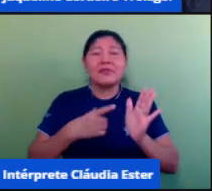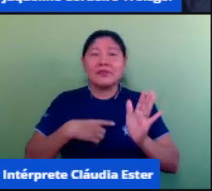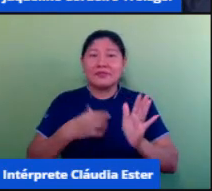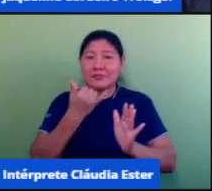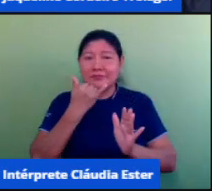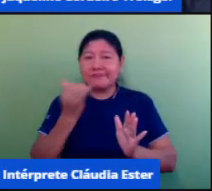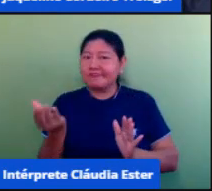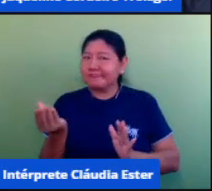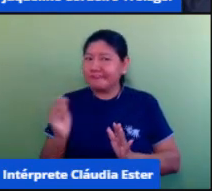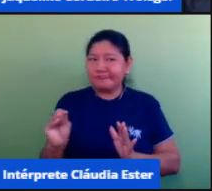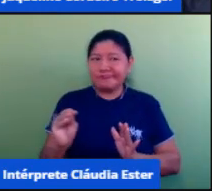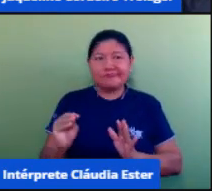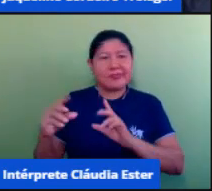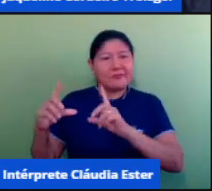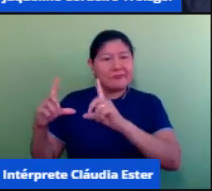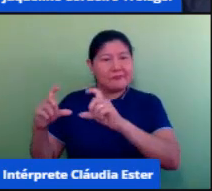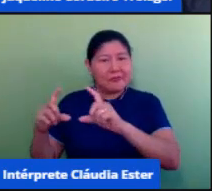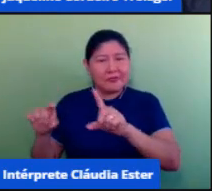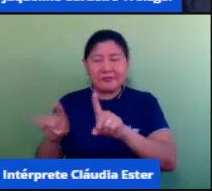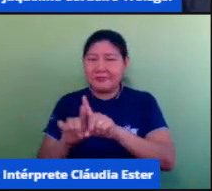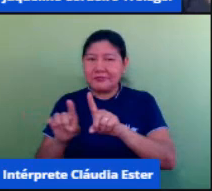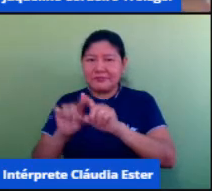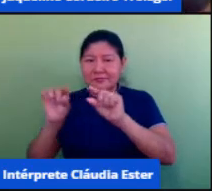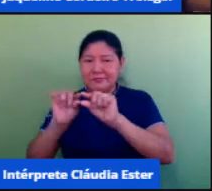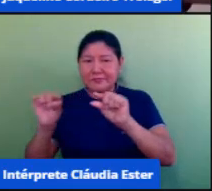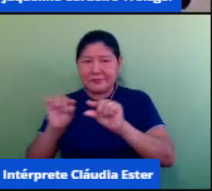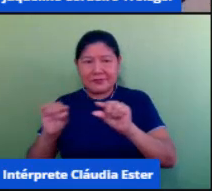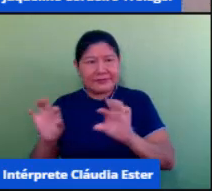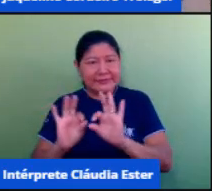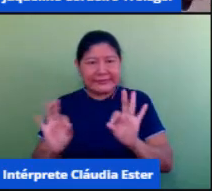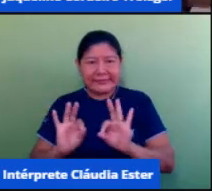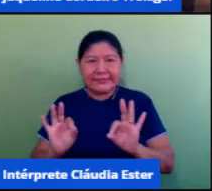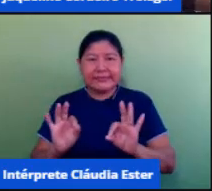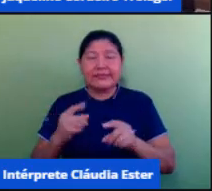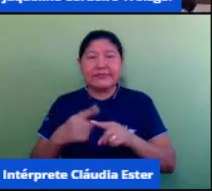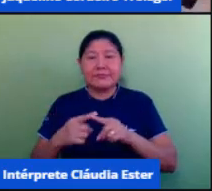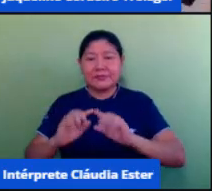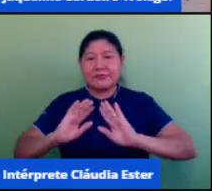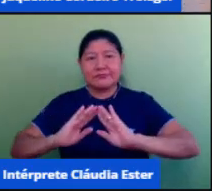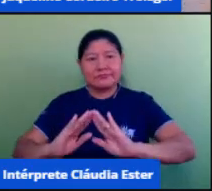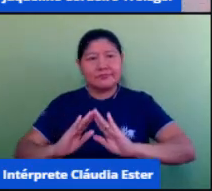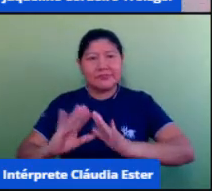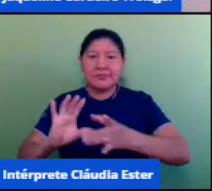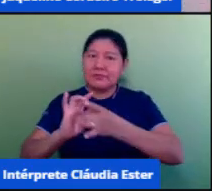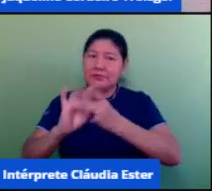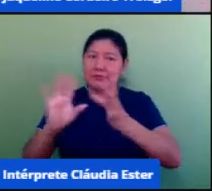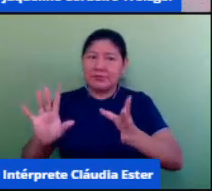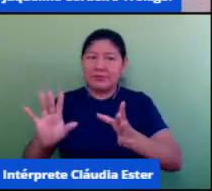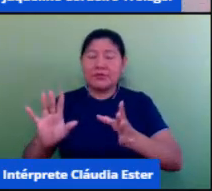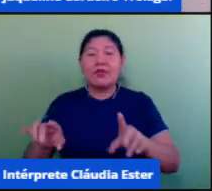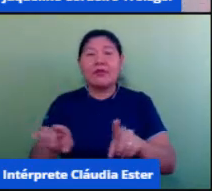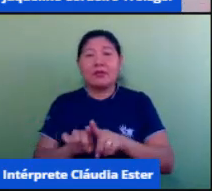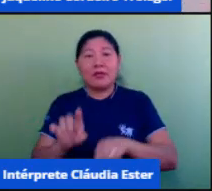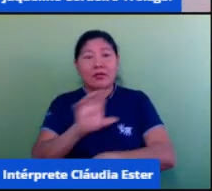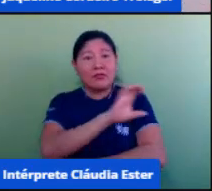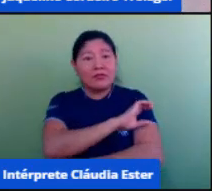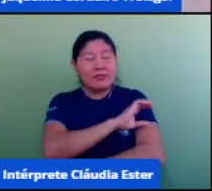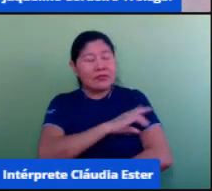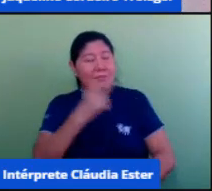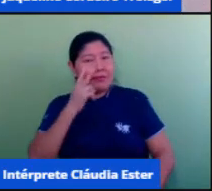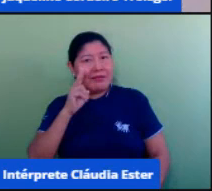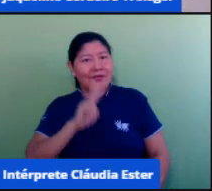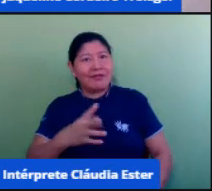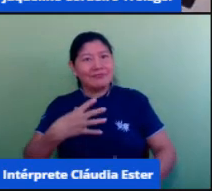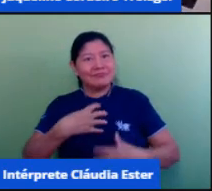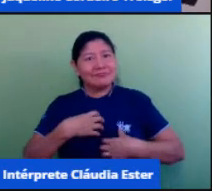para as mães. Mas eu até mandei para as meninas, que a coordenadora também ficou tão entusiasmada, que ela que enviou para